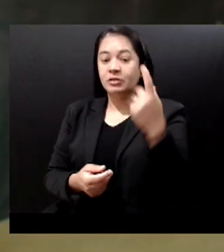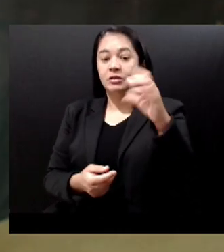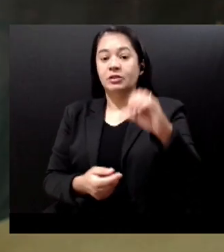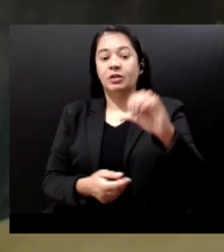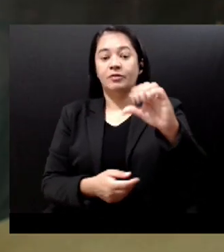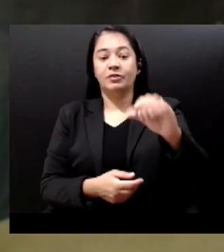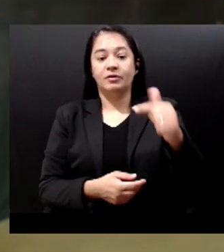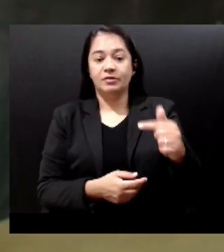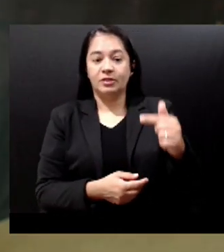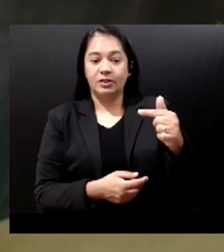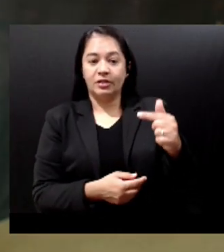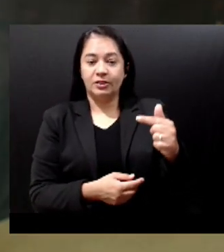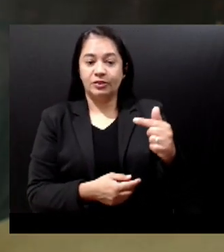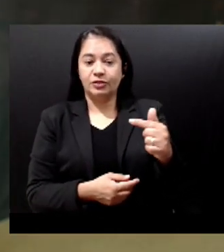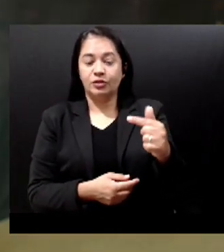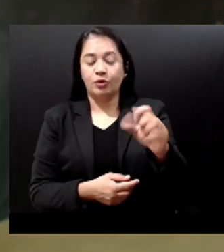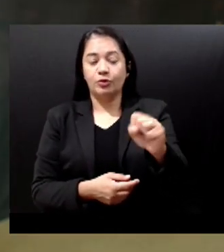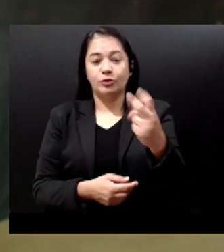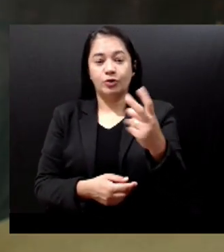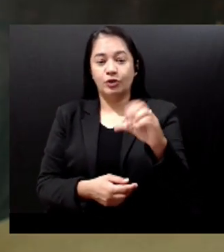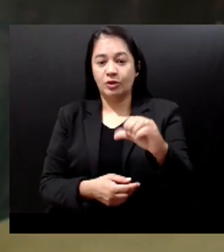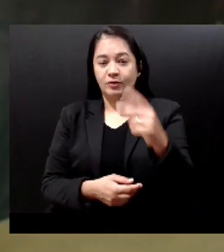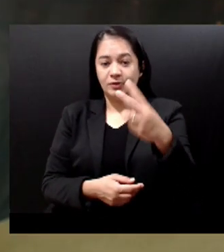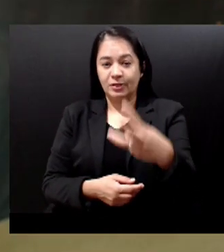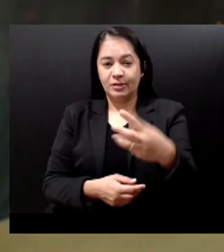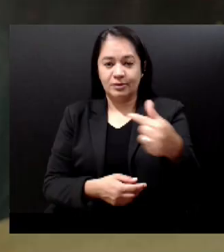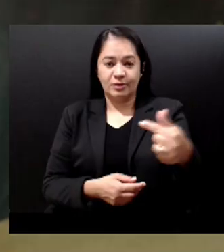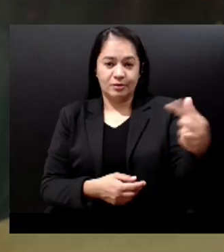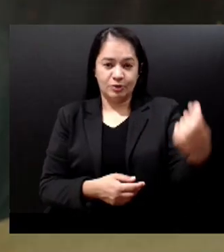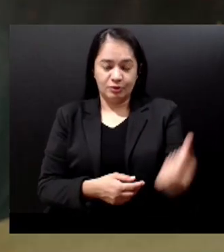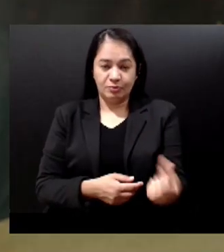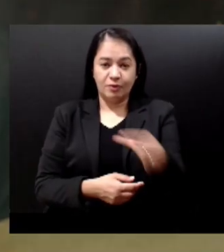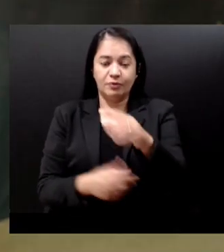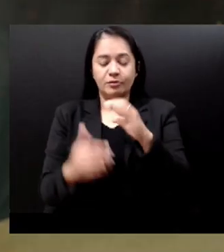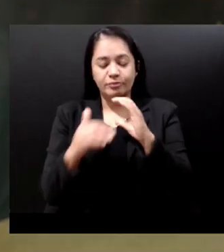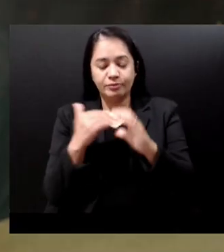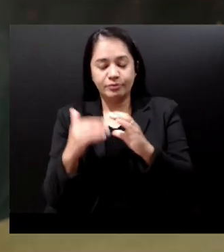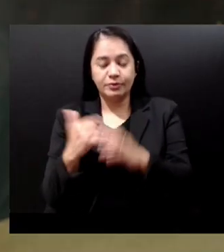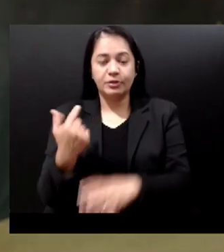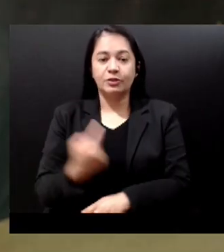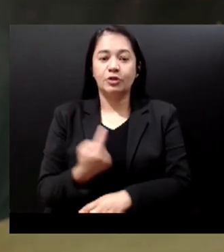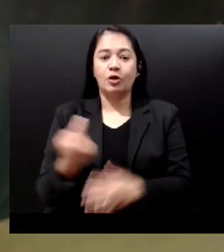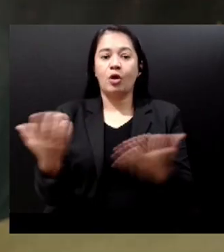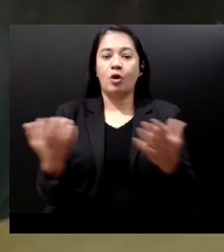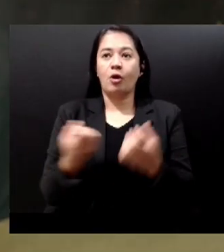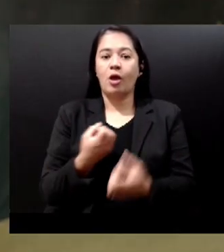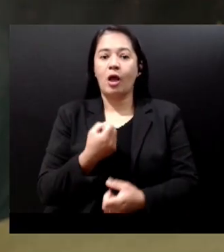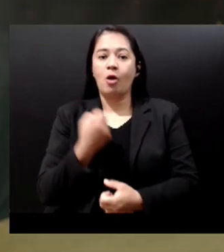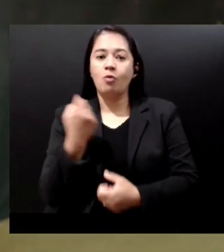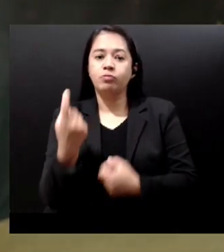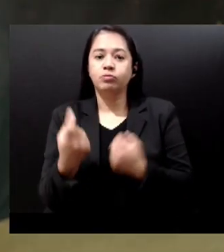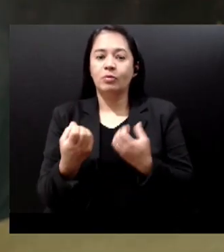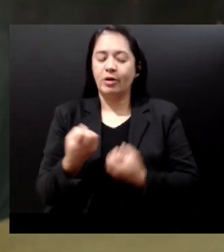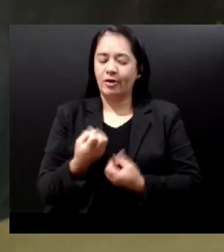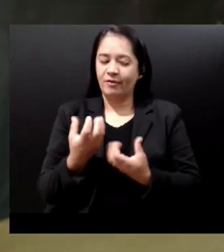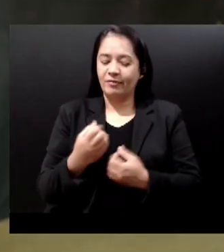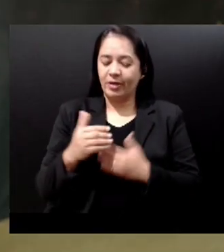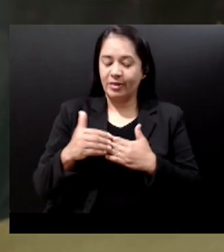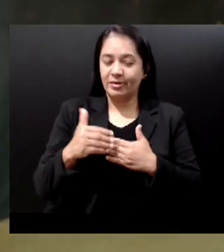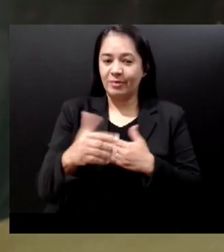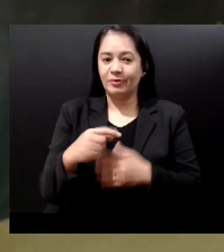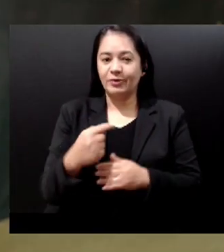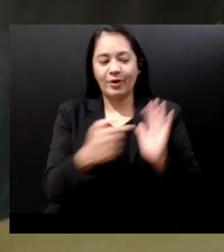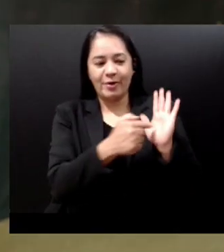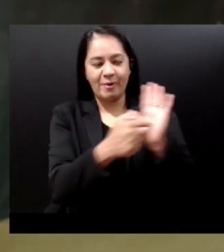19978293776, enquanto você vai mandando aí a sua mensagem, a gente atualiza algumas informações e daqui a pouquinho a gente apresenta os nossos convidados